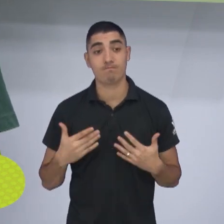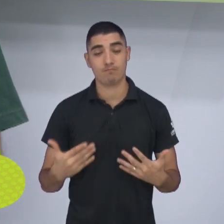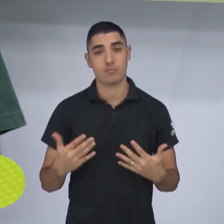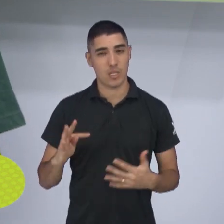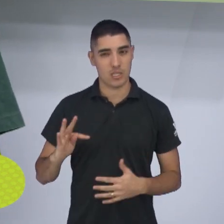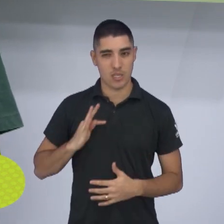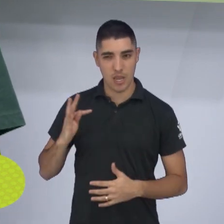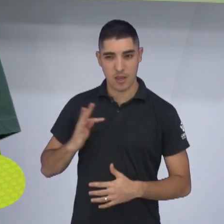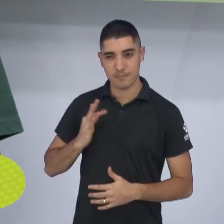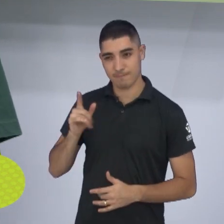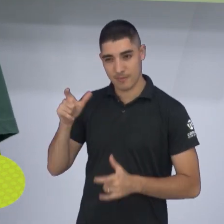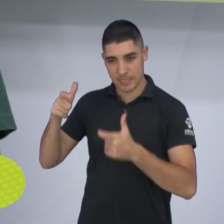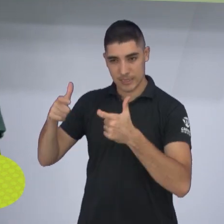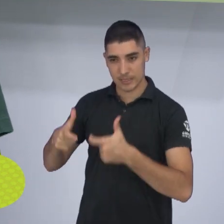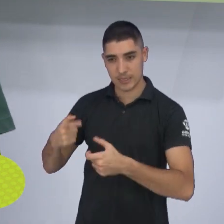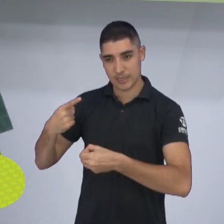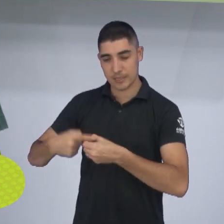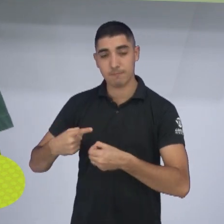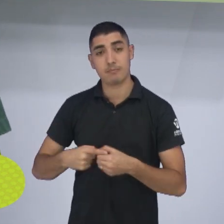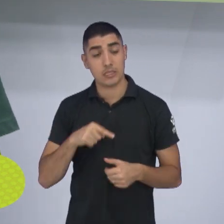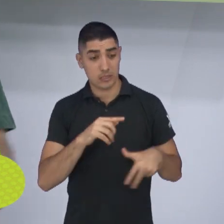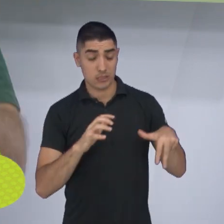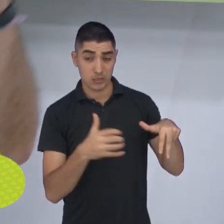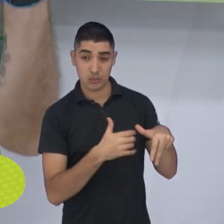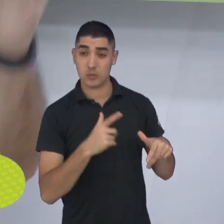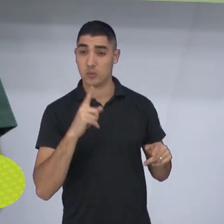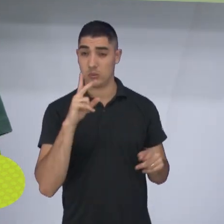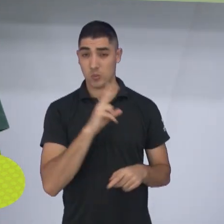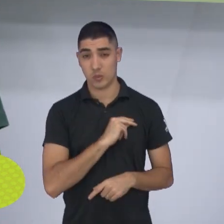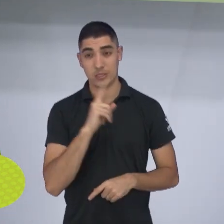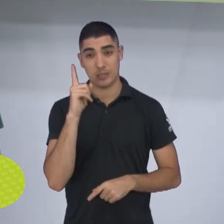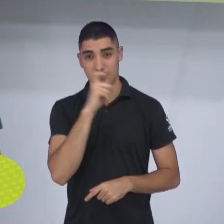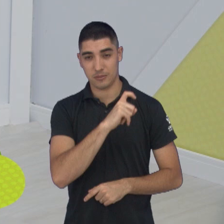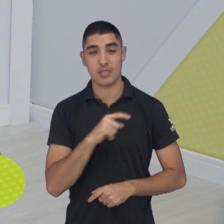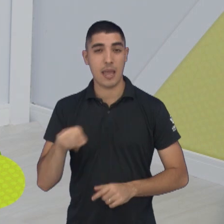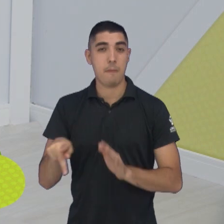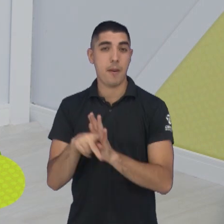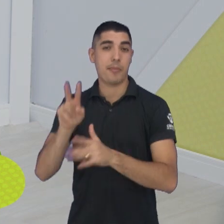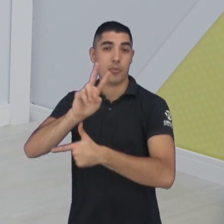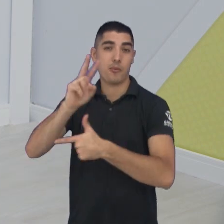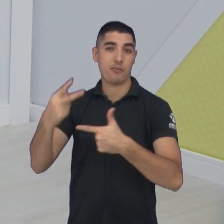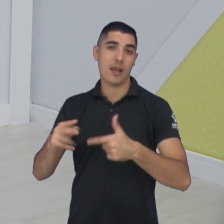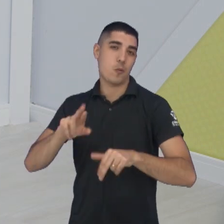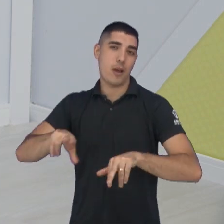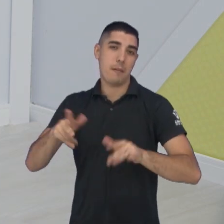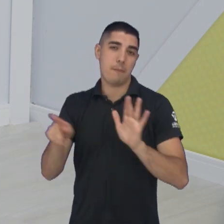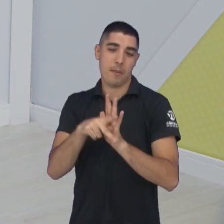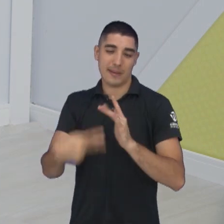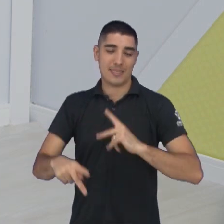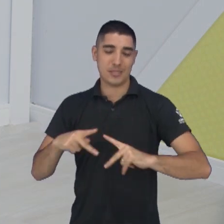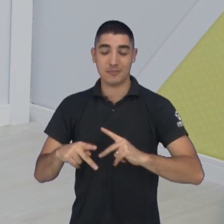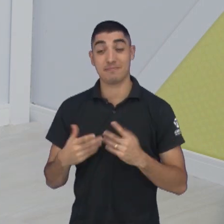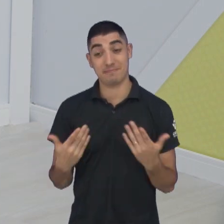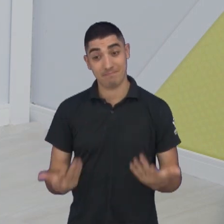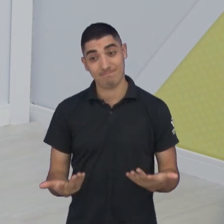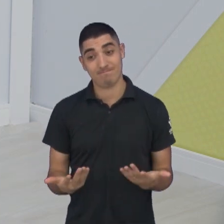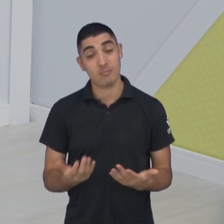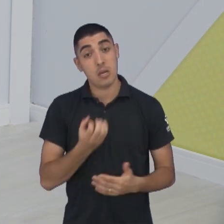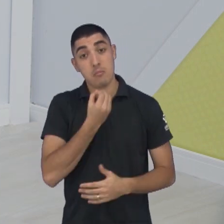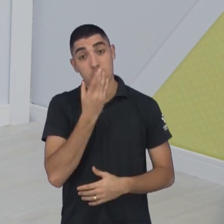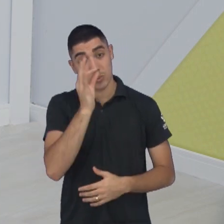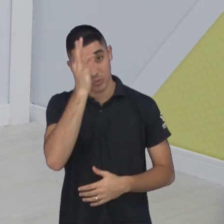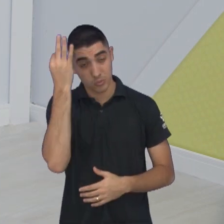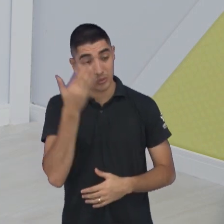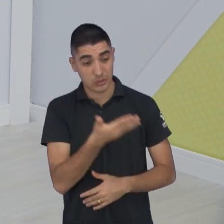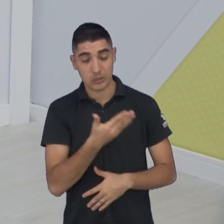Paraíba, né? Tem o nome Joseense, treina em Taubaté e joga em Bará. É o time do Vale. Pois é. Que coisa. Sorte aí para o Joseense, vai precisar de